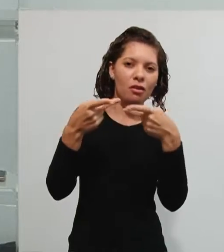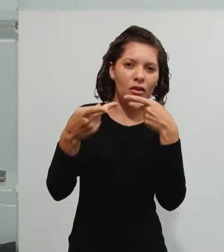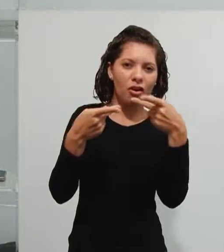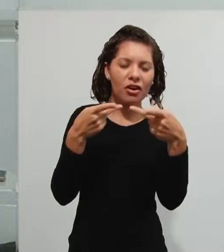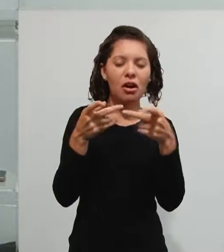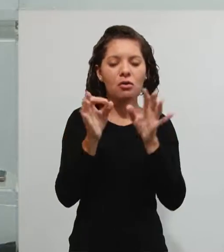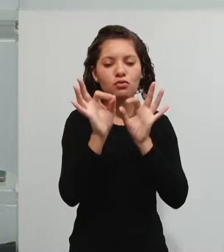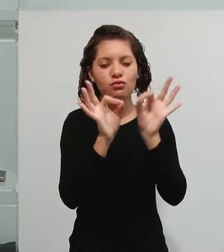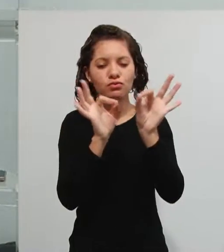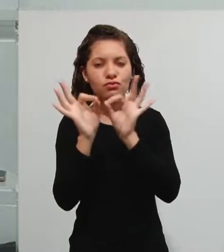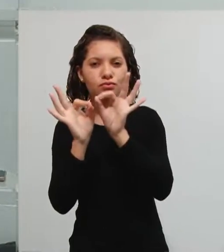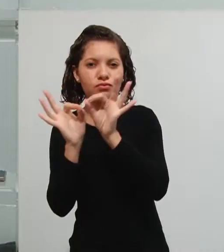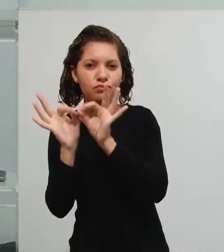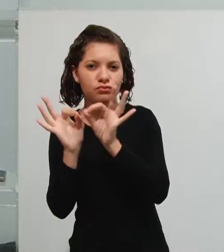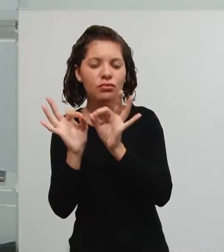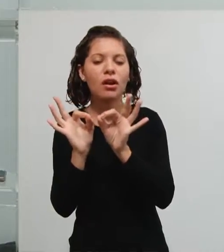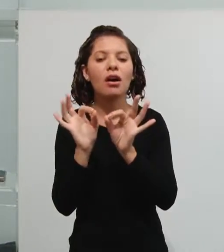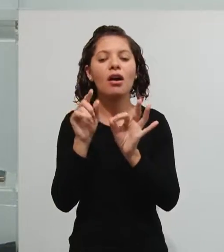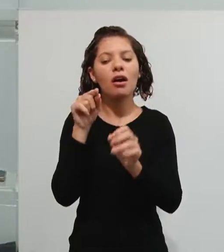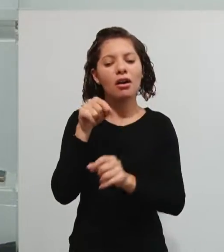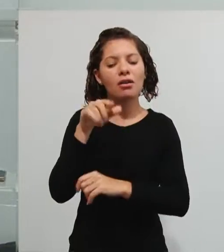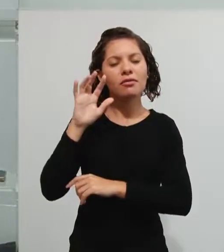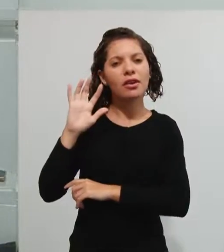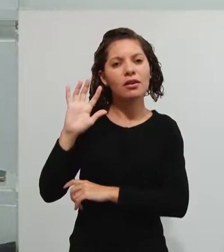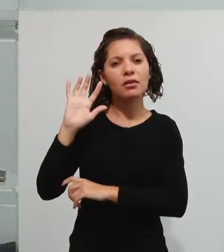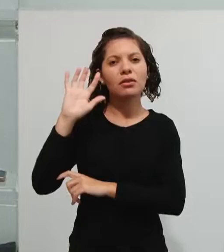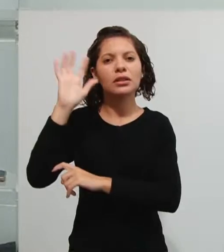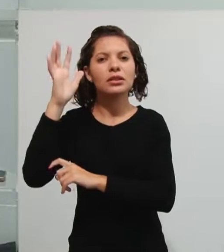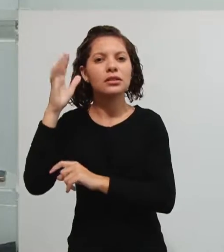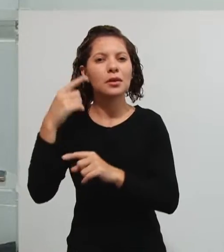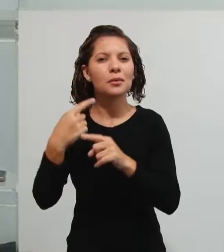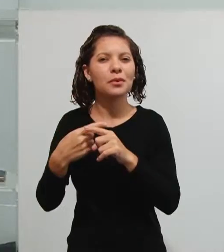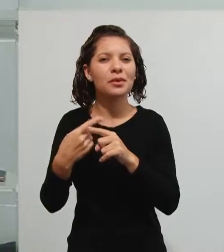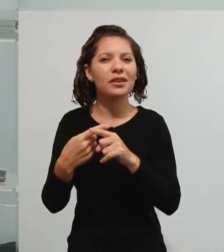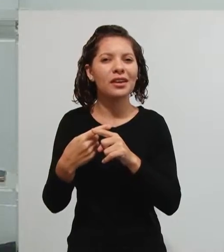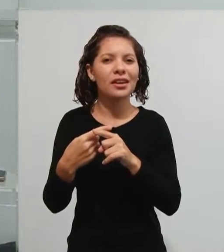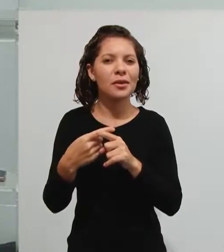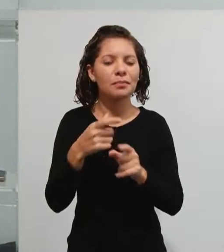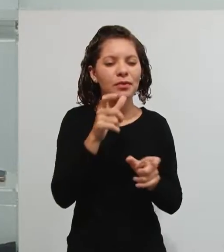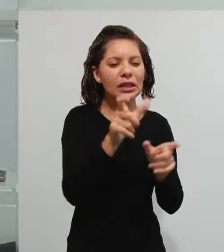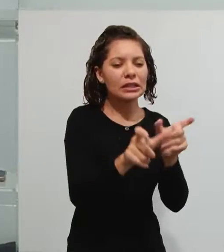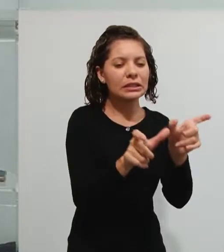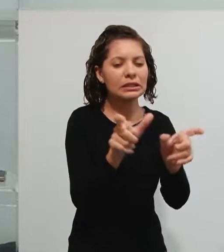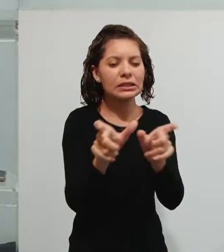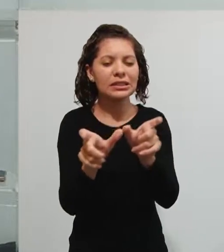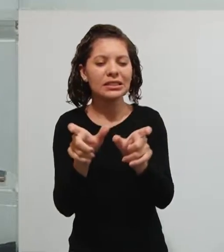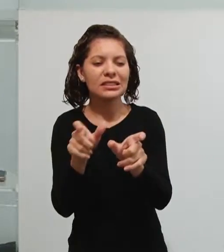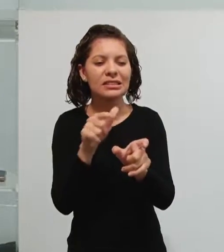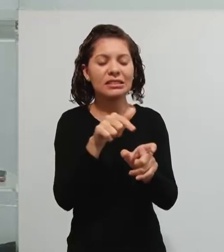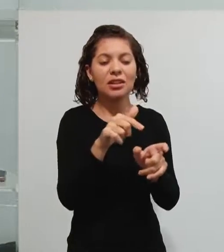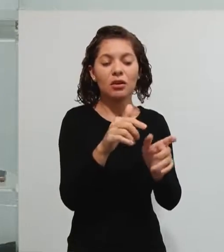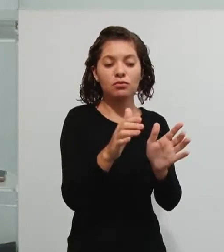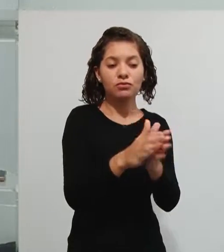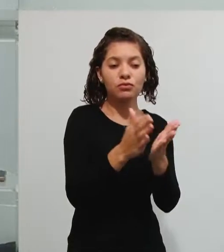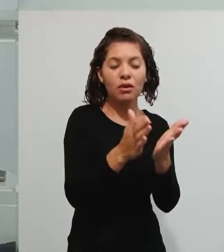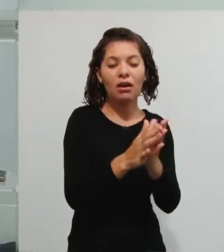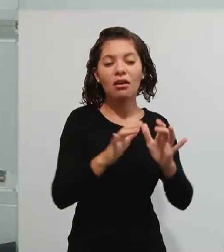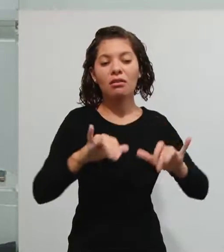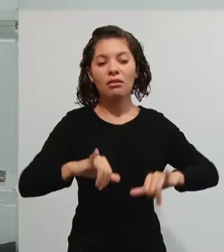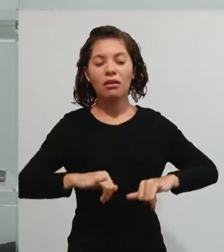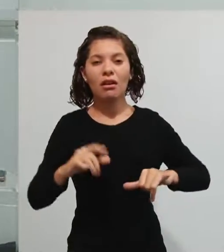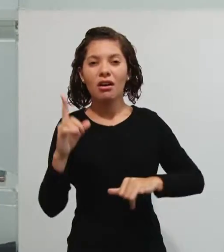vai ser executado para retirar crianças de vulnerabilidade social em